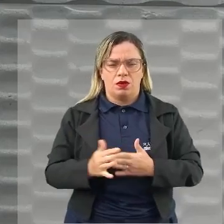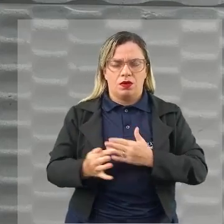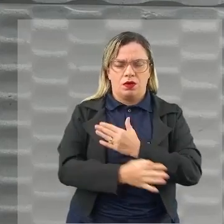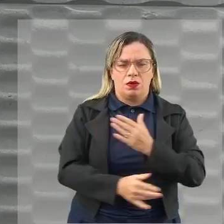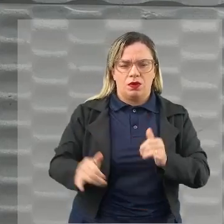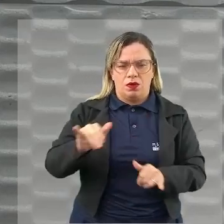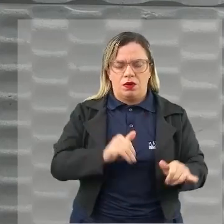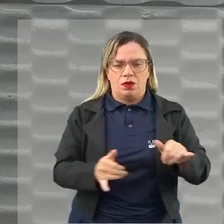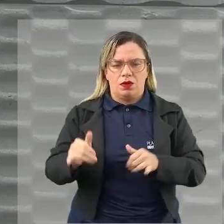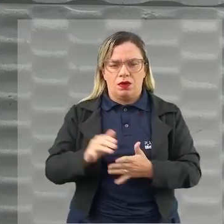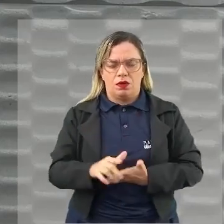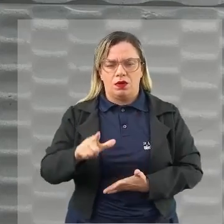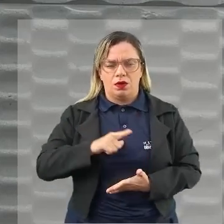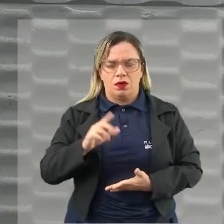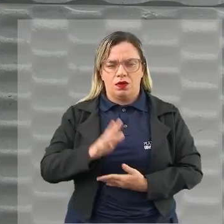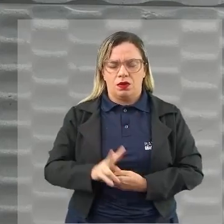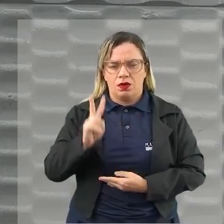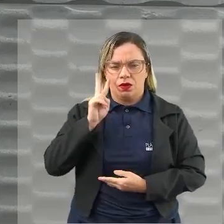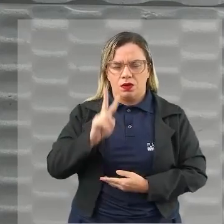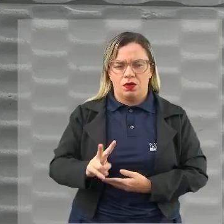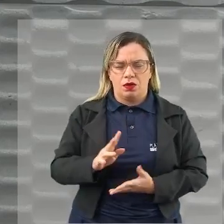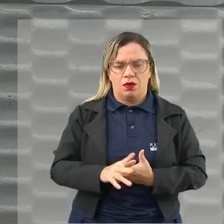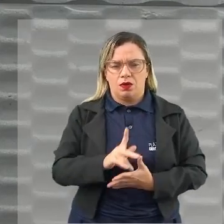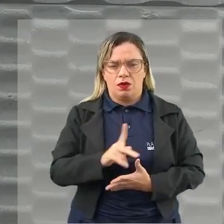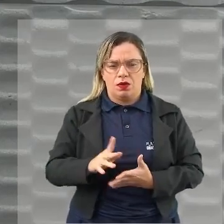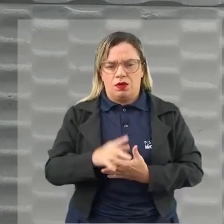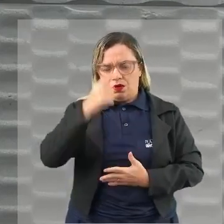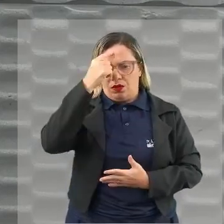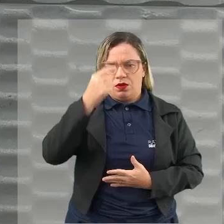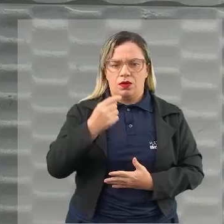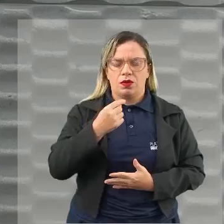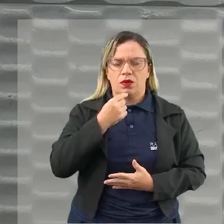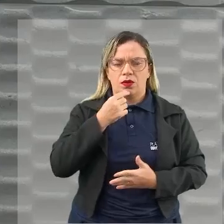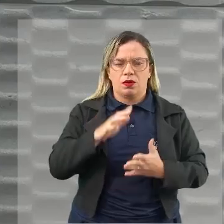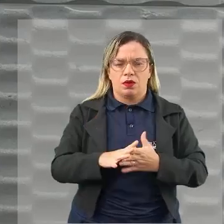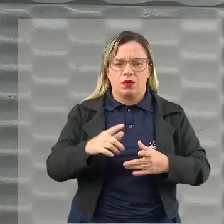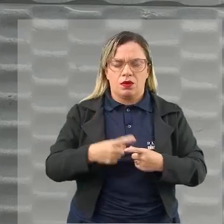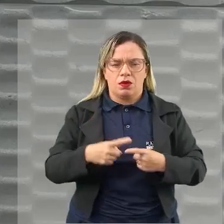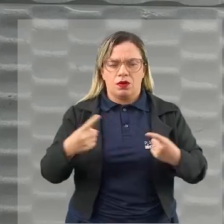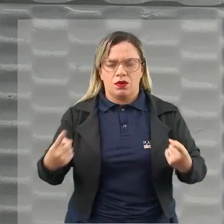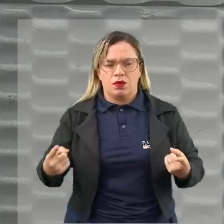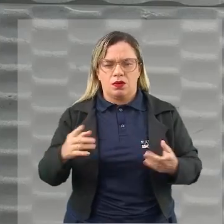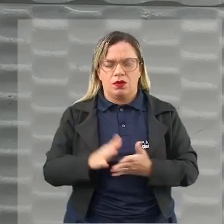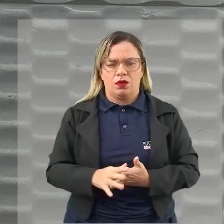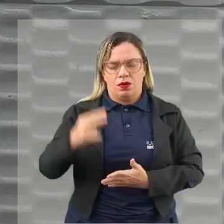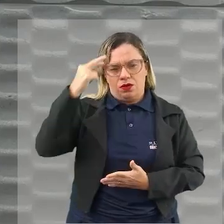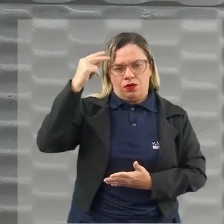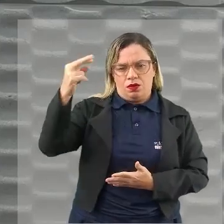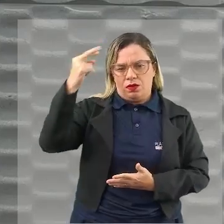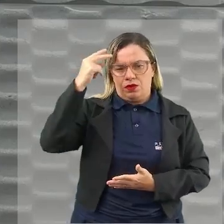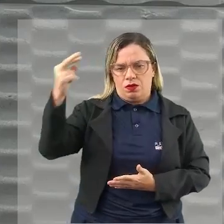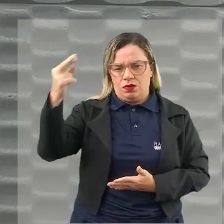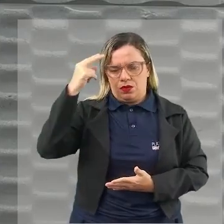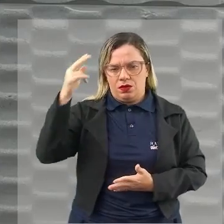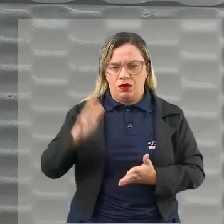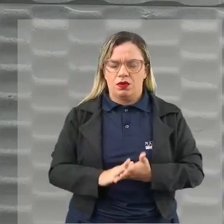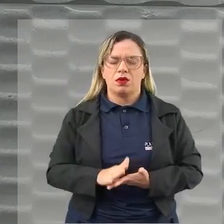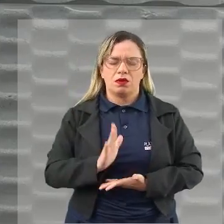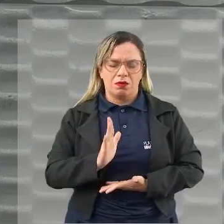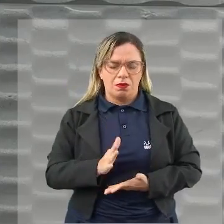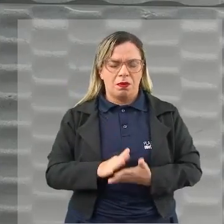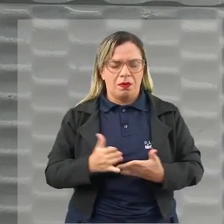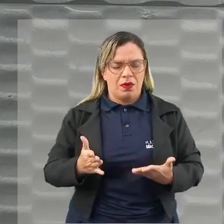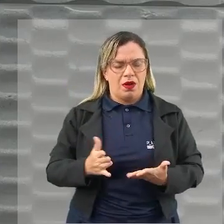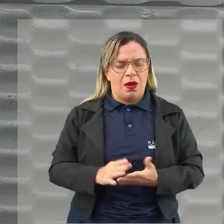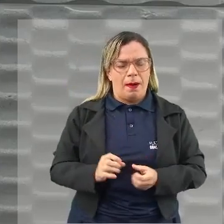a gente tem que olhar o professor, porque geralmente tem figura, alguma coisa. Mas uma aula de história, acho que dá só para ouvir,